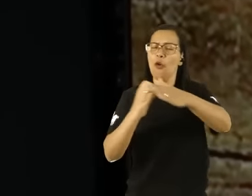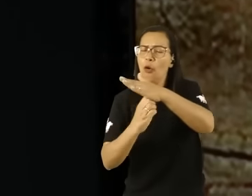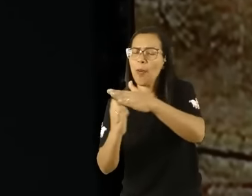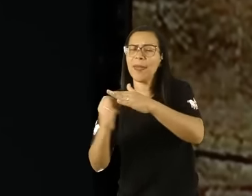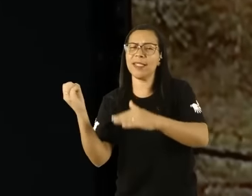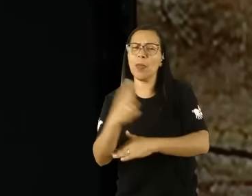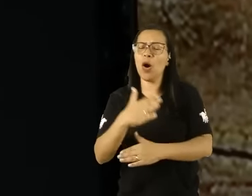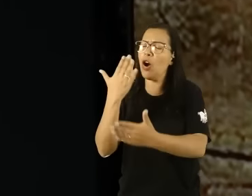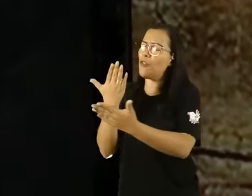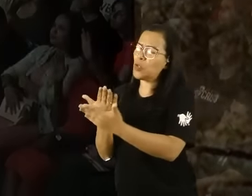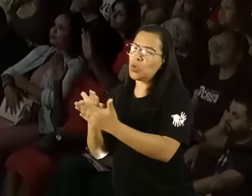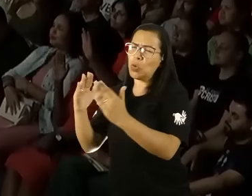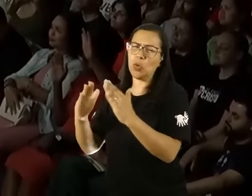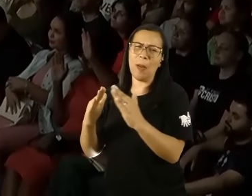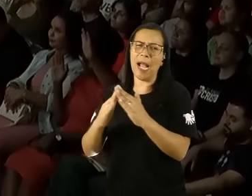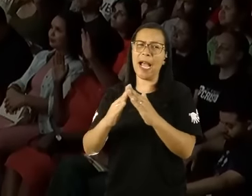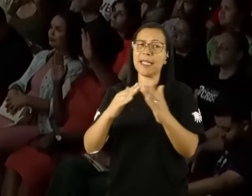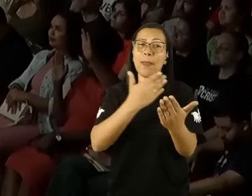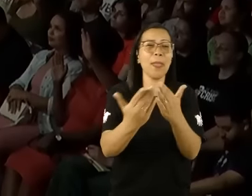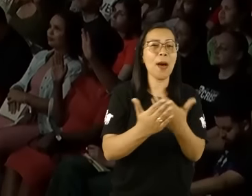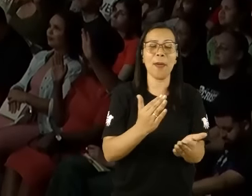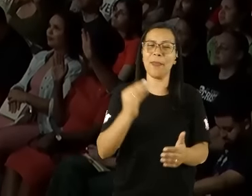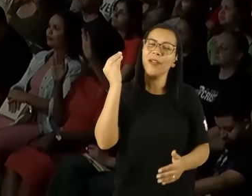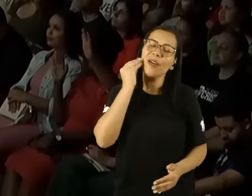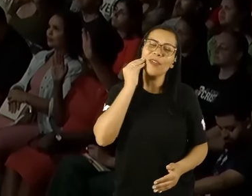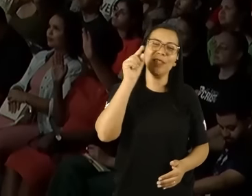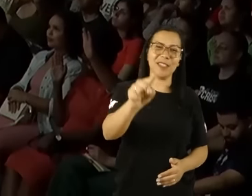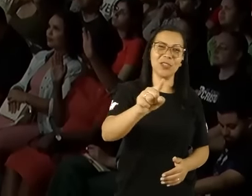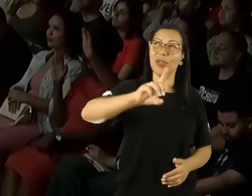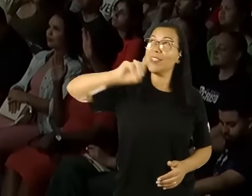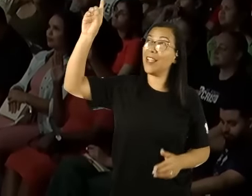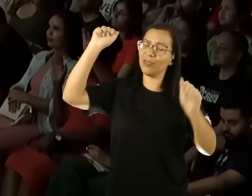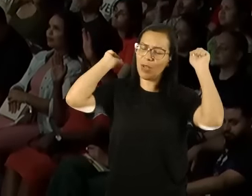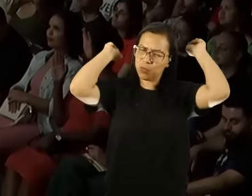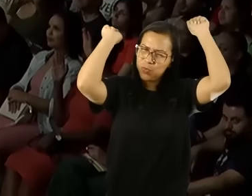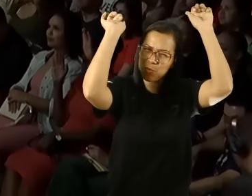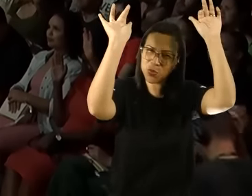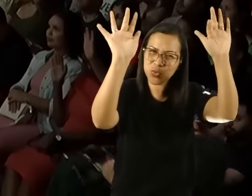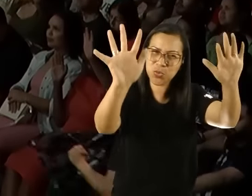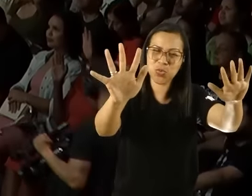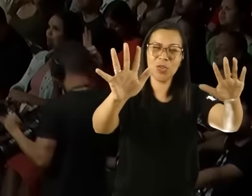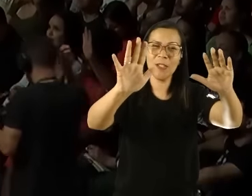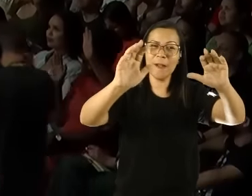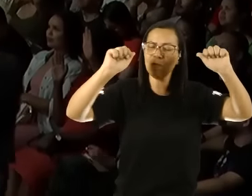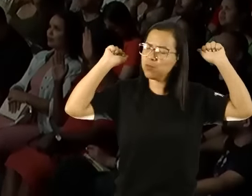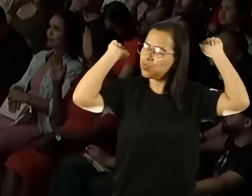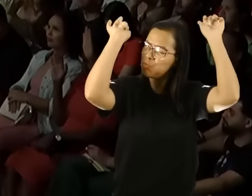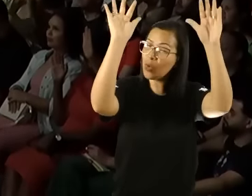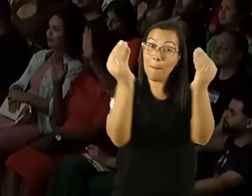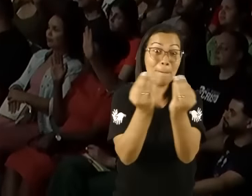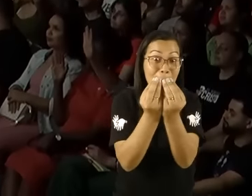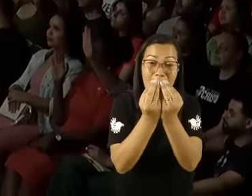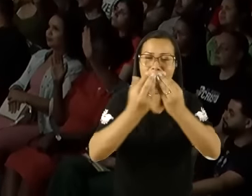tua habilidade, não é a qualidade da isca, não é a beleza da rede, não é o anzol. É Deus que manda o peixe entrar na